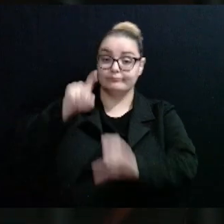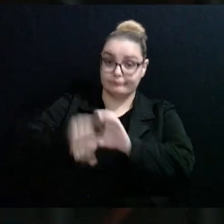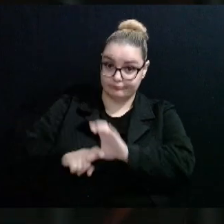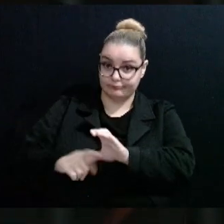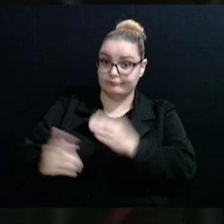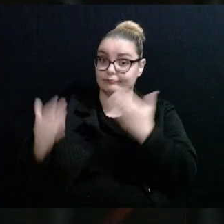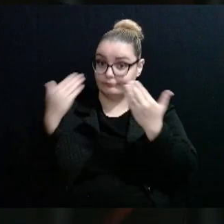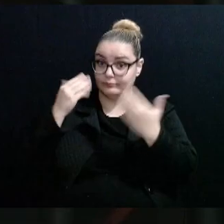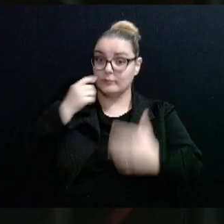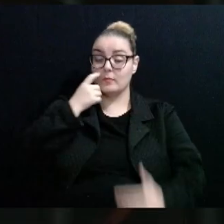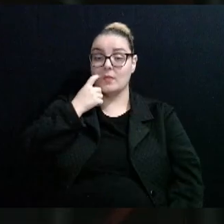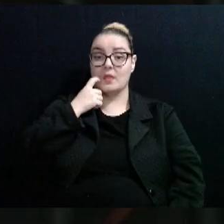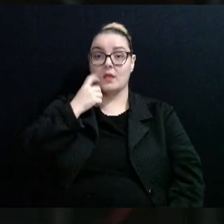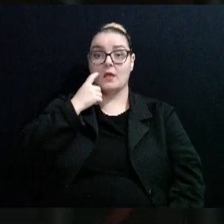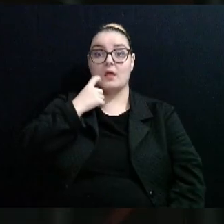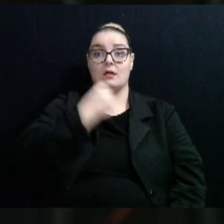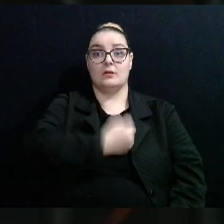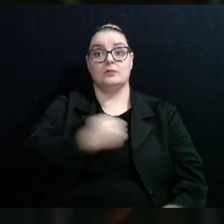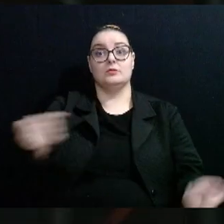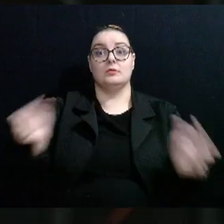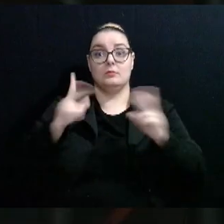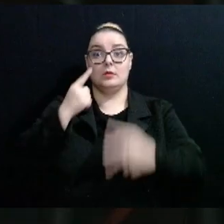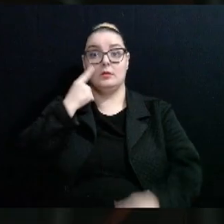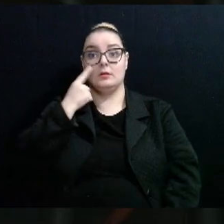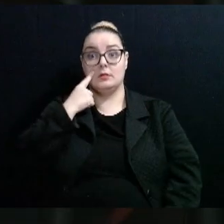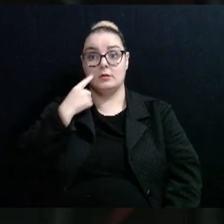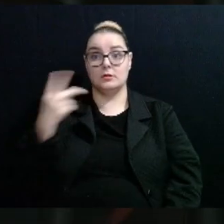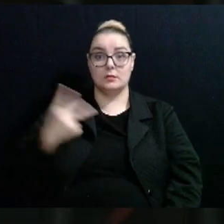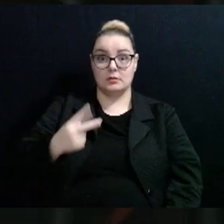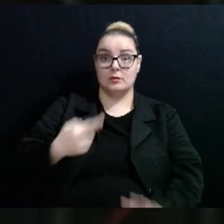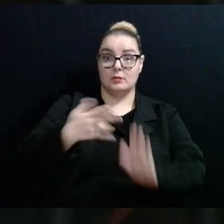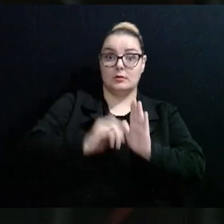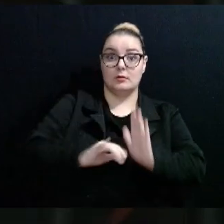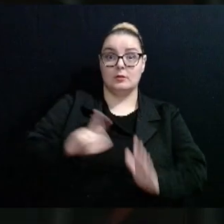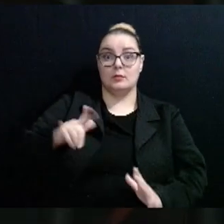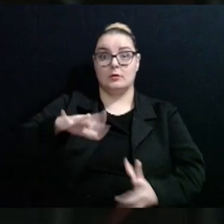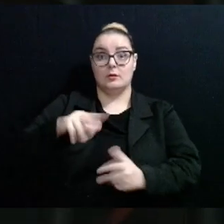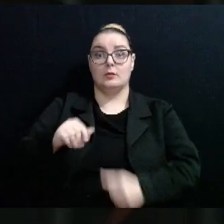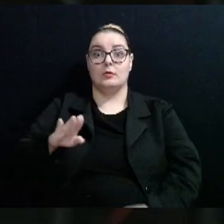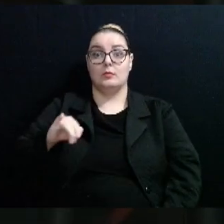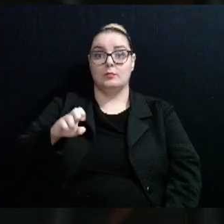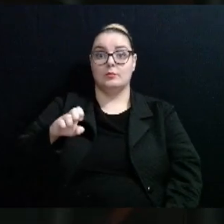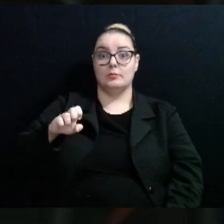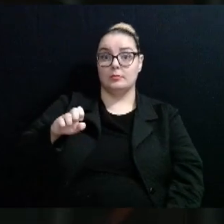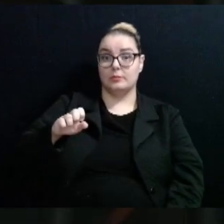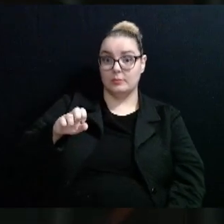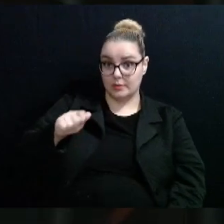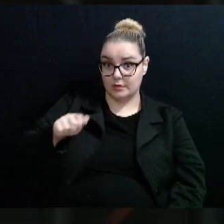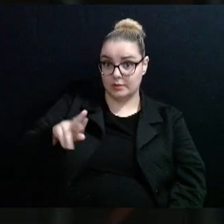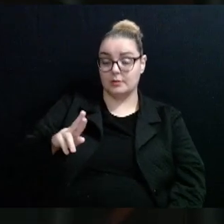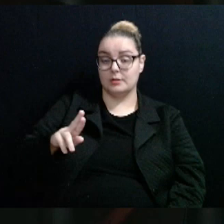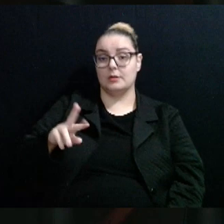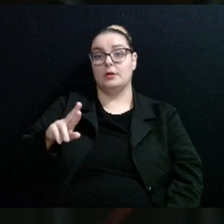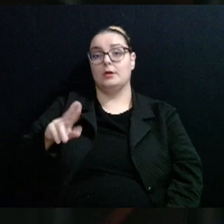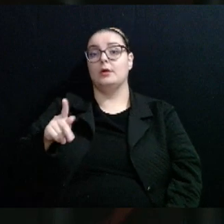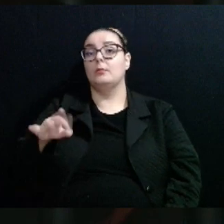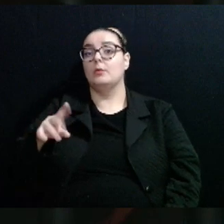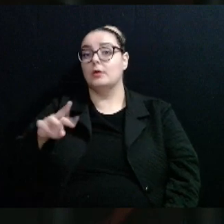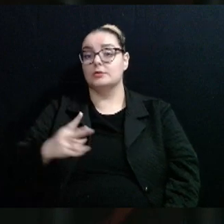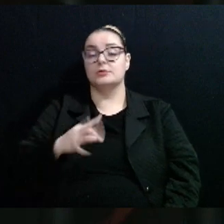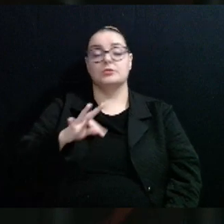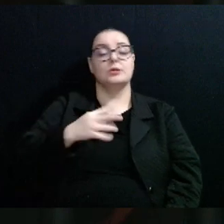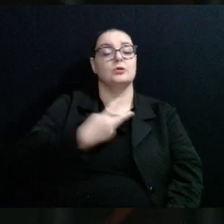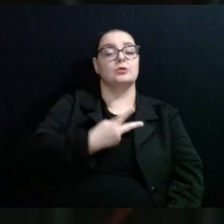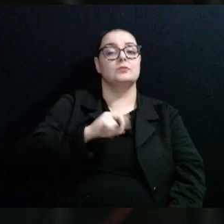números chamam a atenção. Olha só, segundo o relatório global Beer Consumption Report 2025, o Brasil é hoje